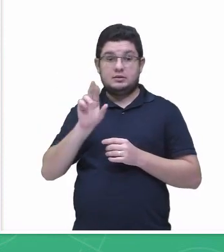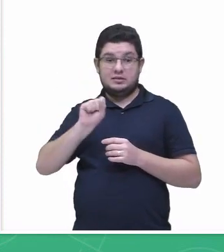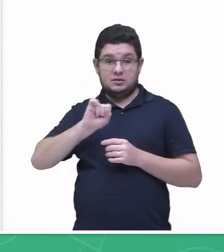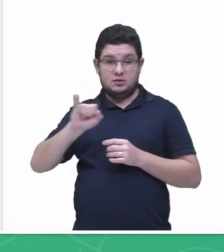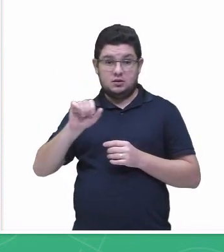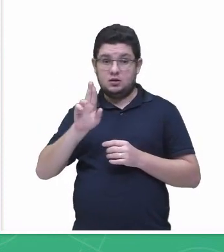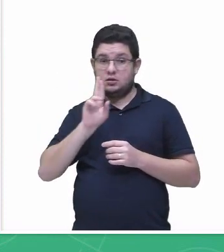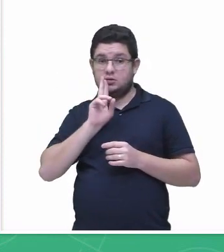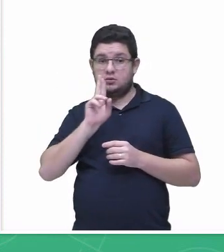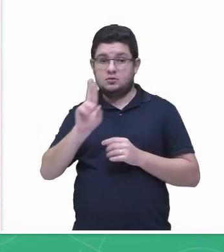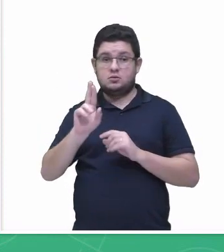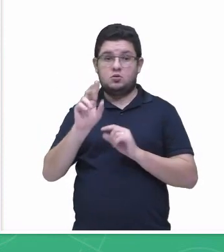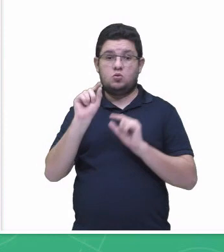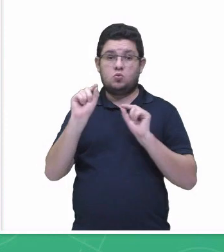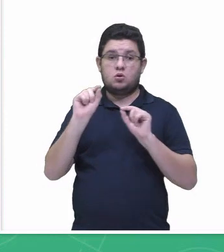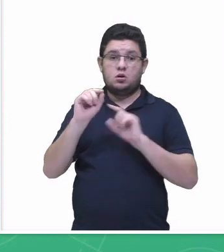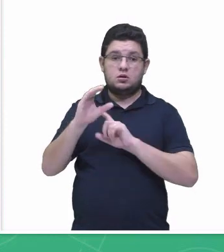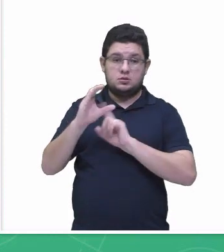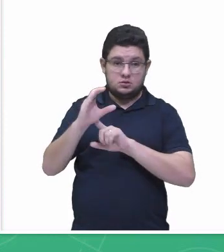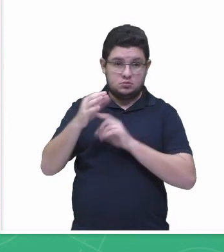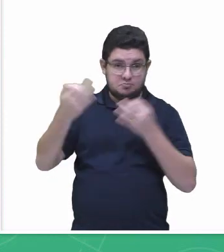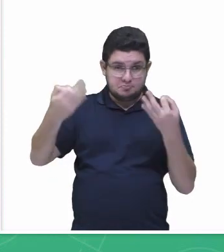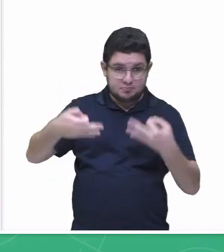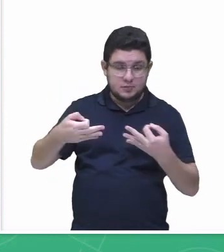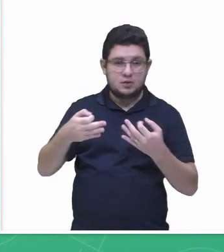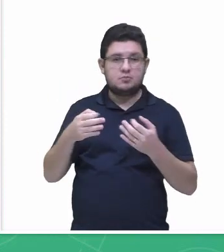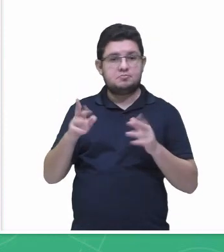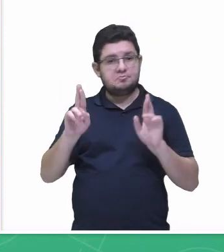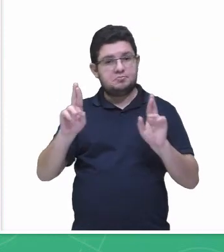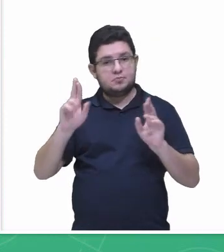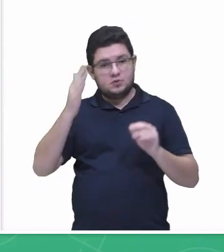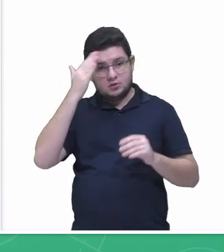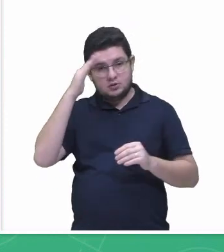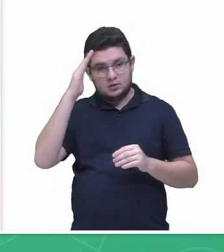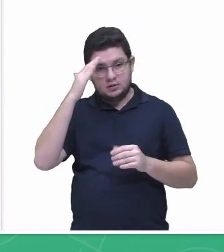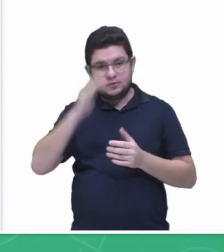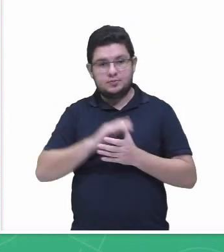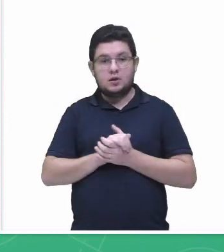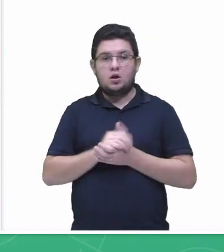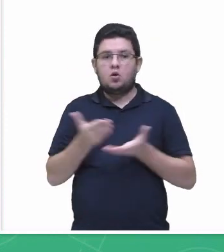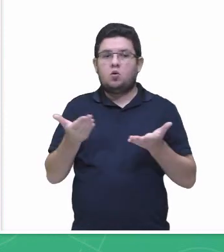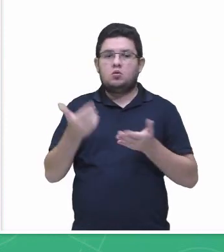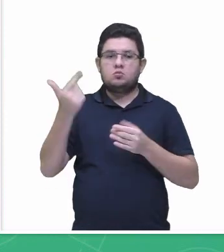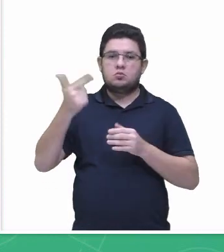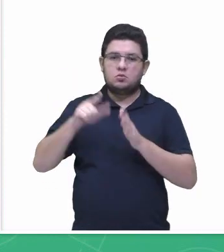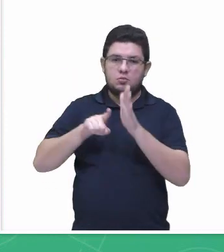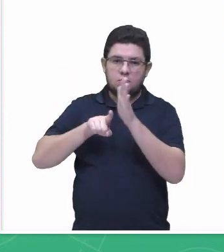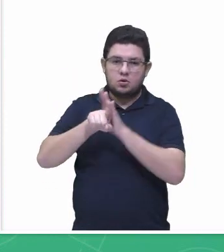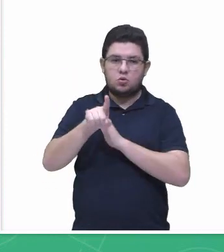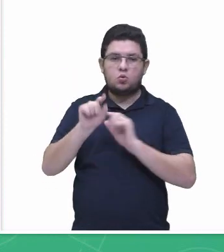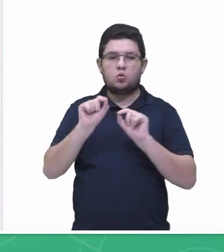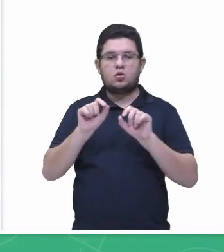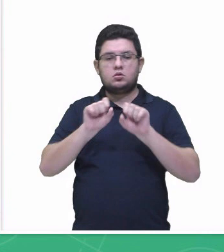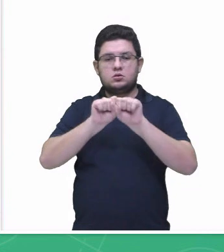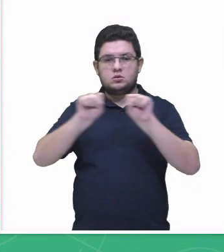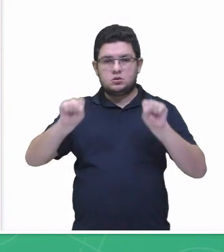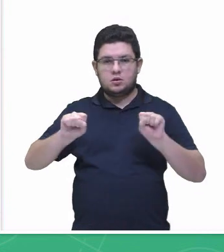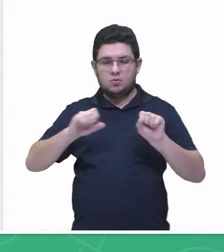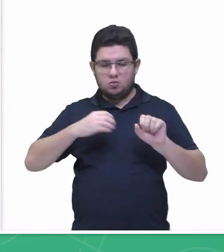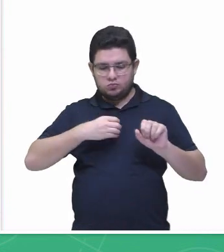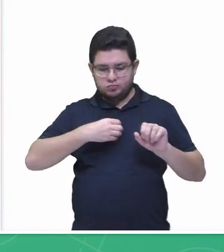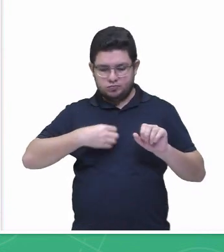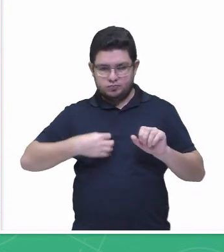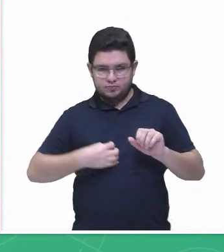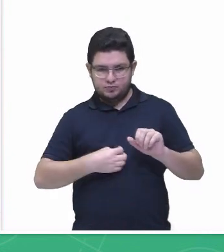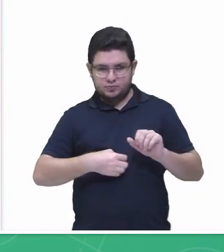pela participação de vocês, espero que tenham compreendido. Vamos agora para a questão 2. Olha aí, a questão 2 fala